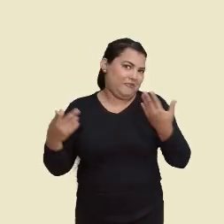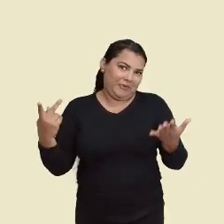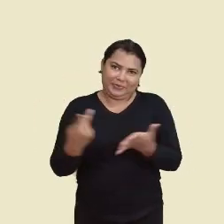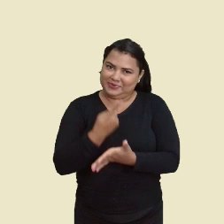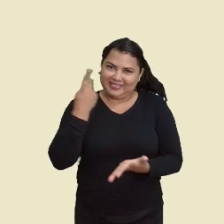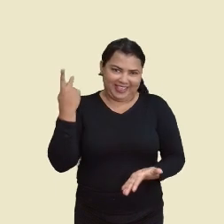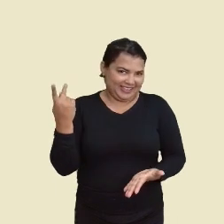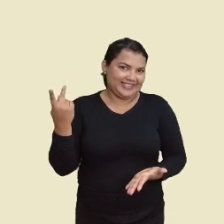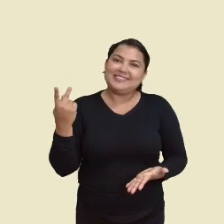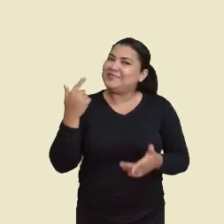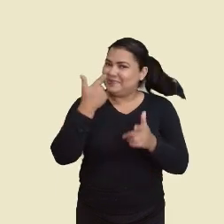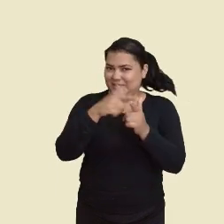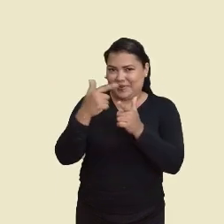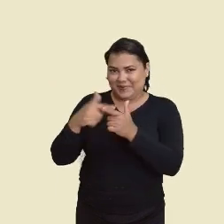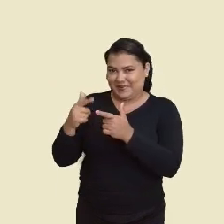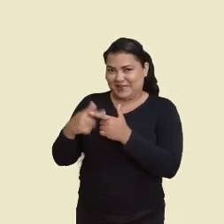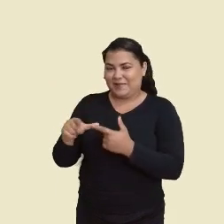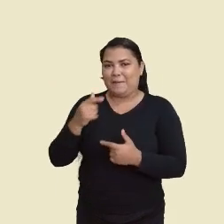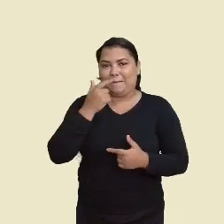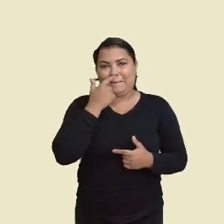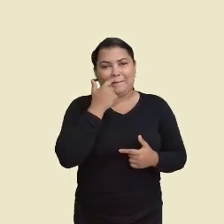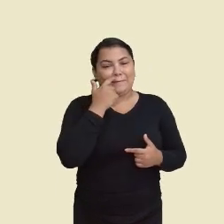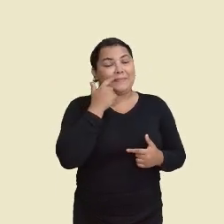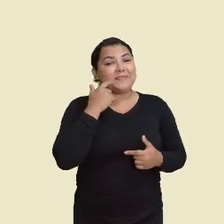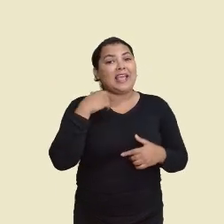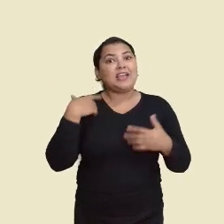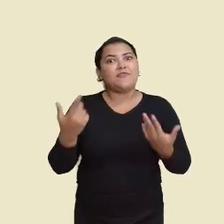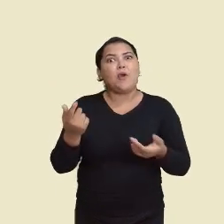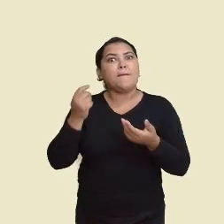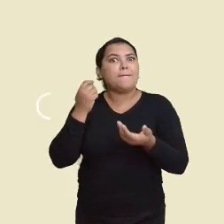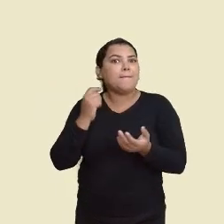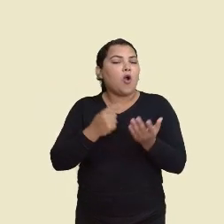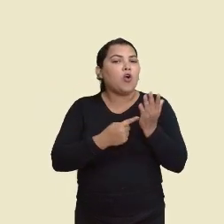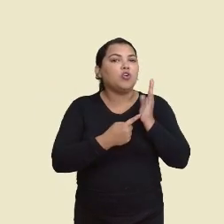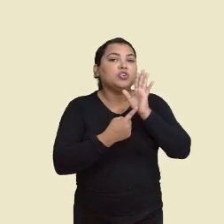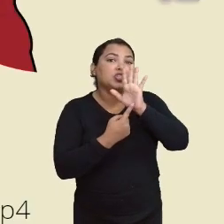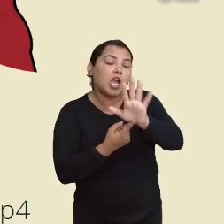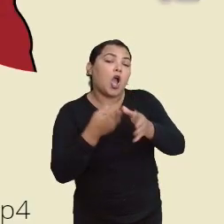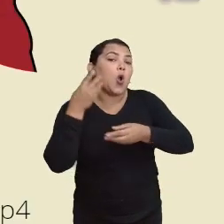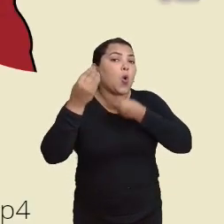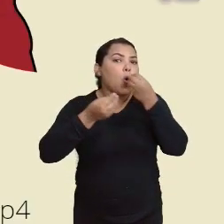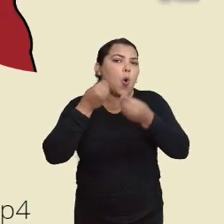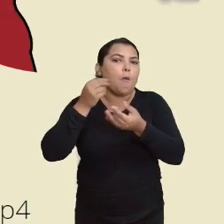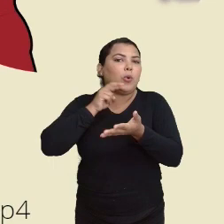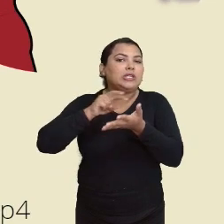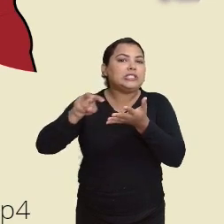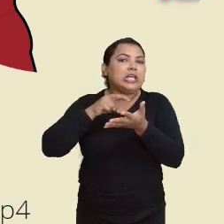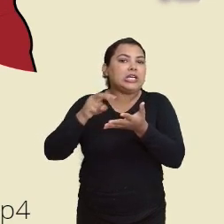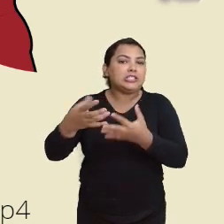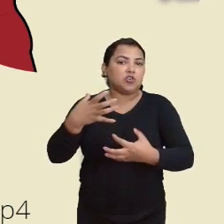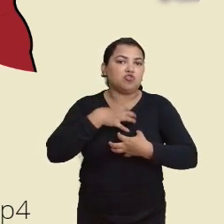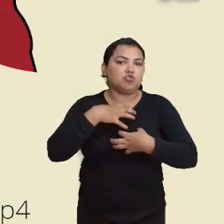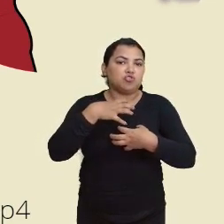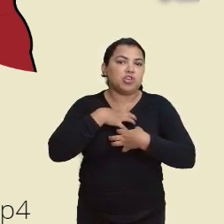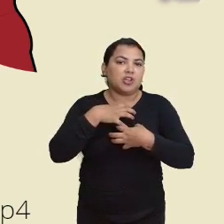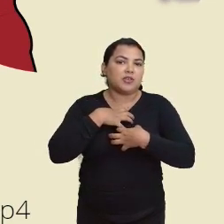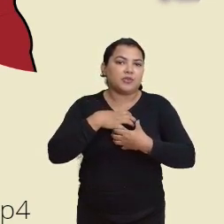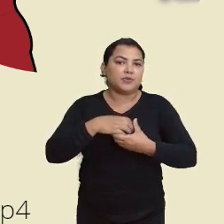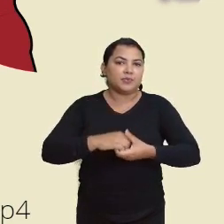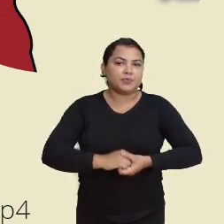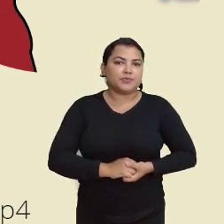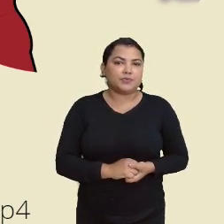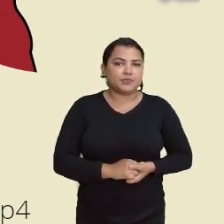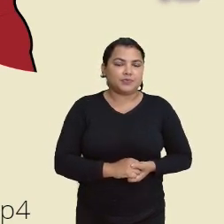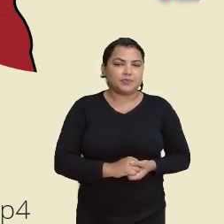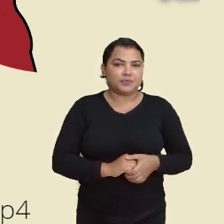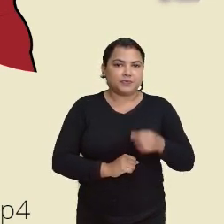A A dança, a arte de movimentar o corpo